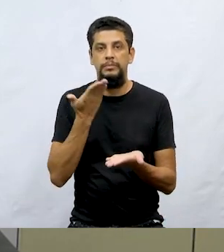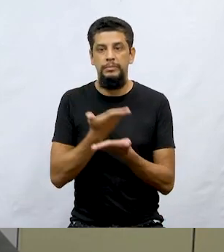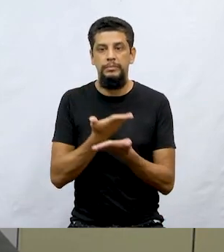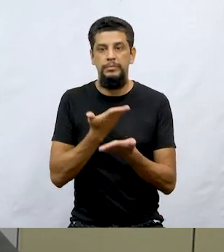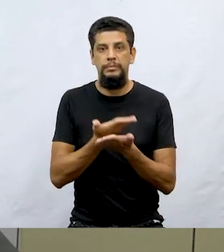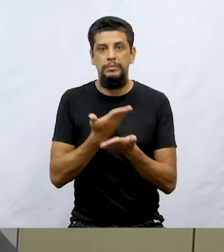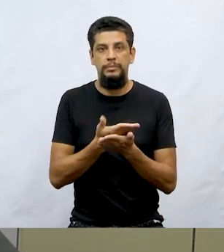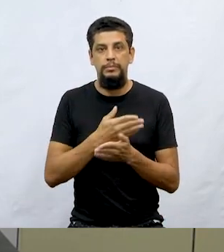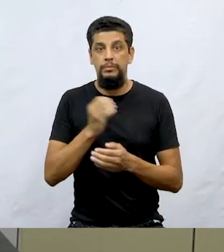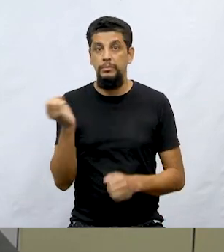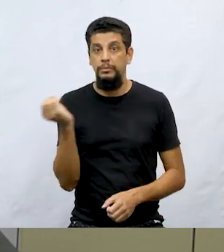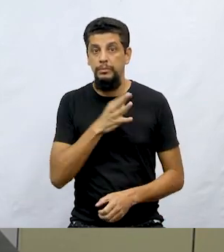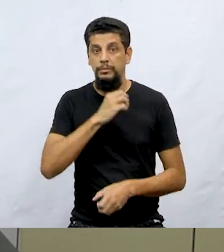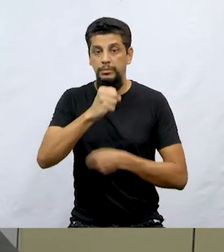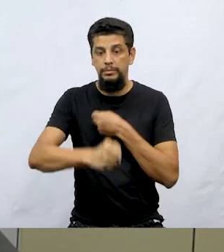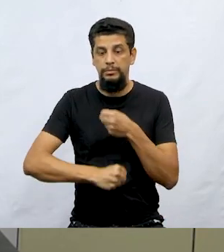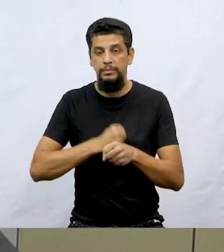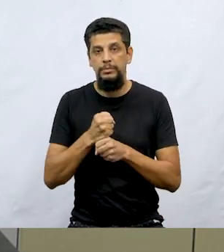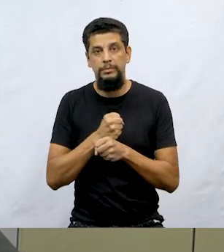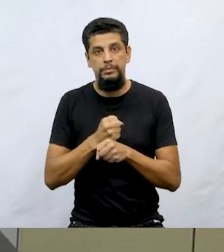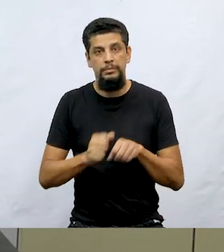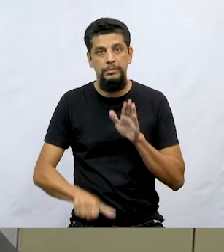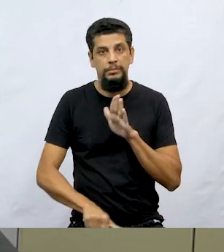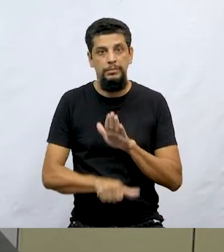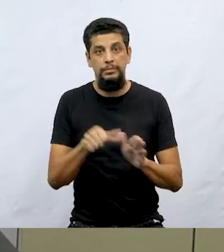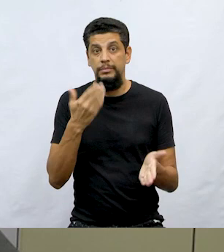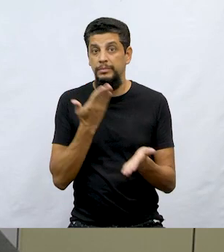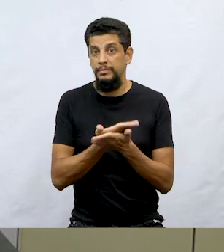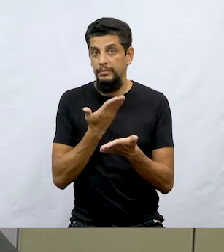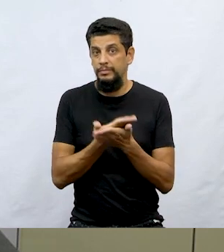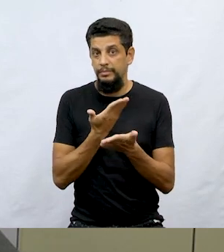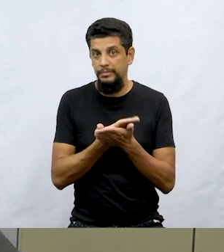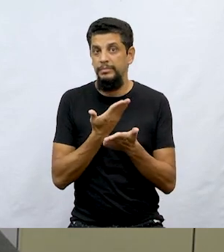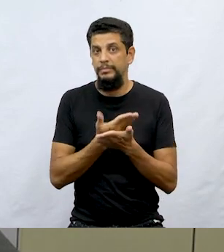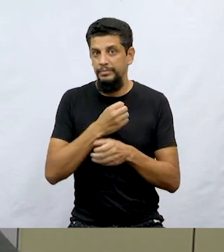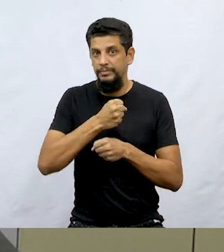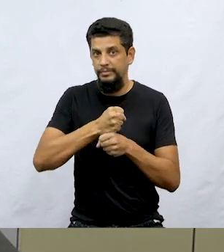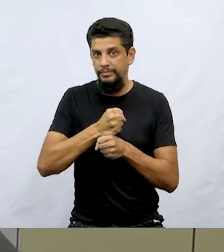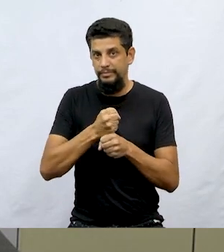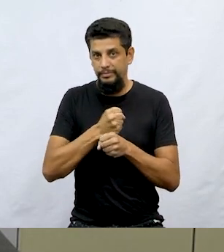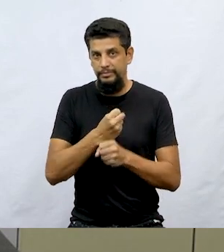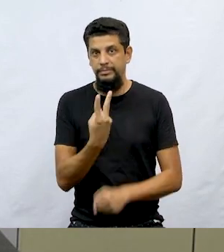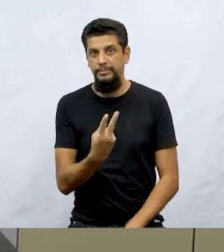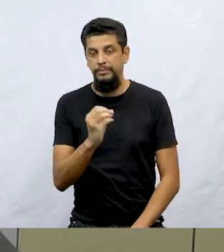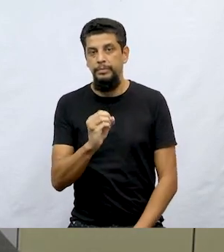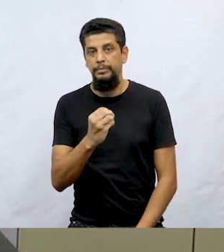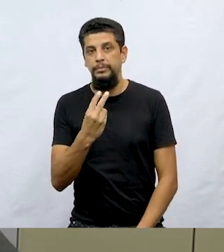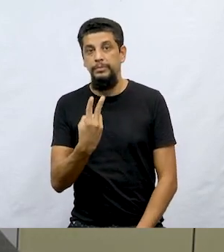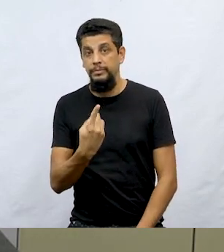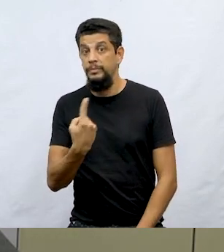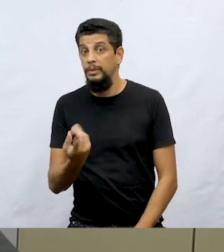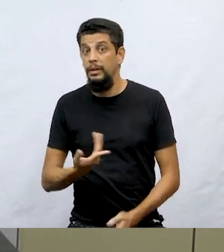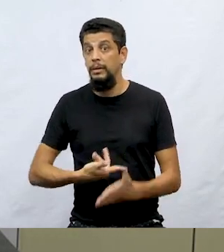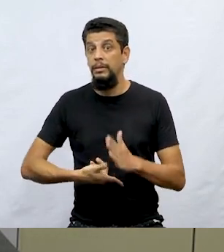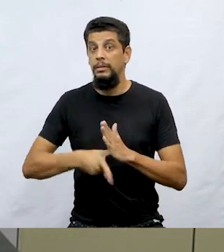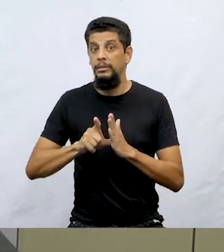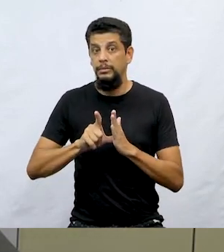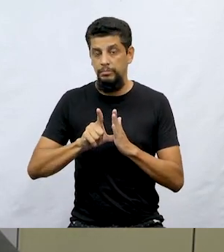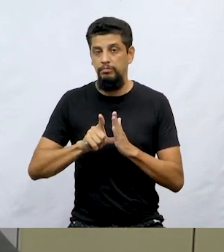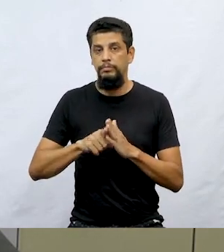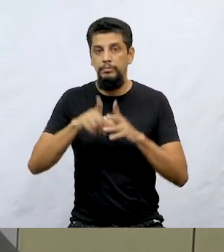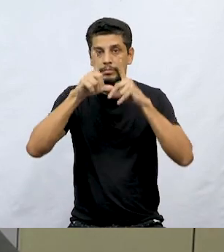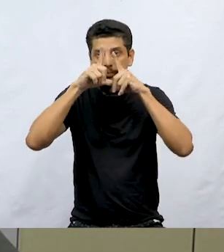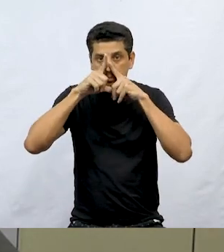para iniciarmos um novo ano com a nossa primeira aula do ano. Mas antes,